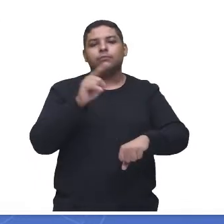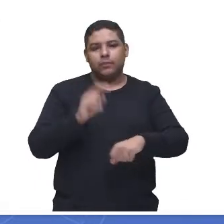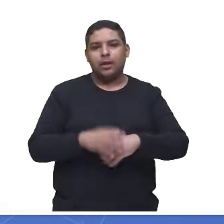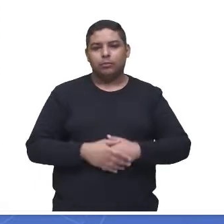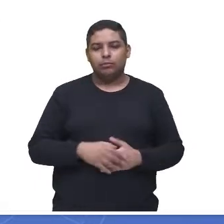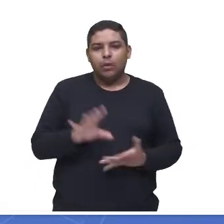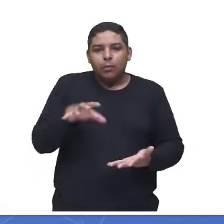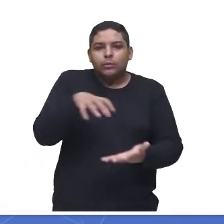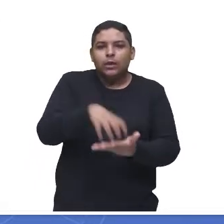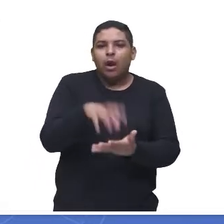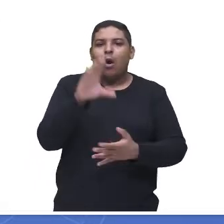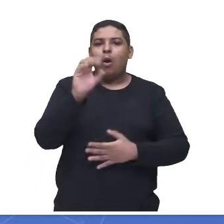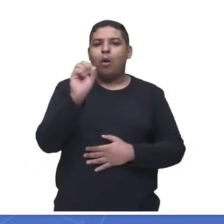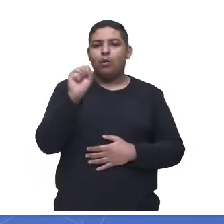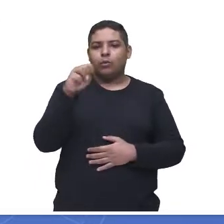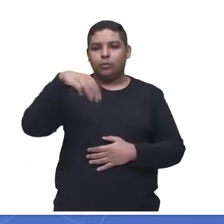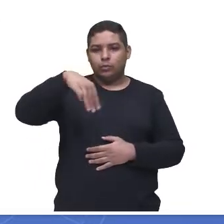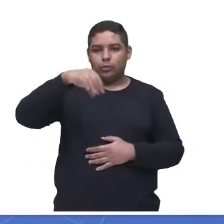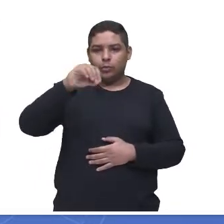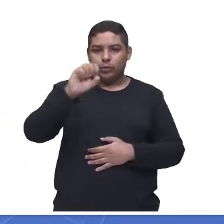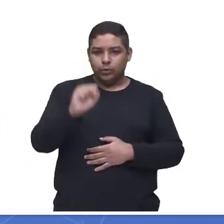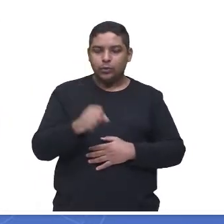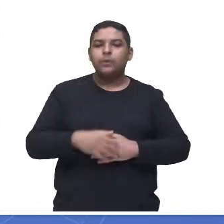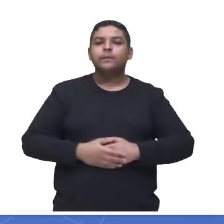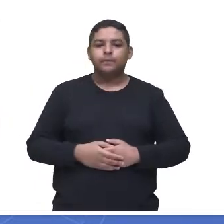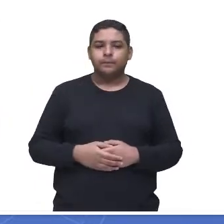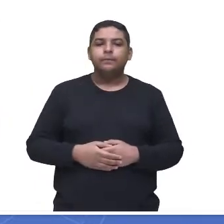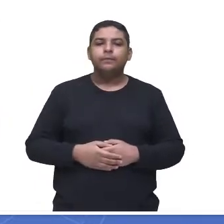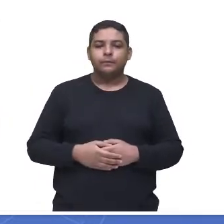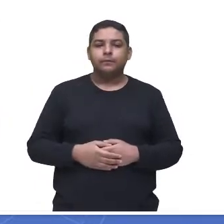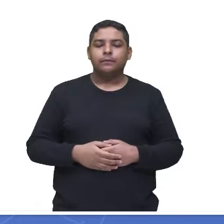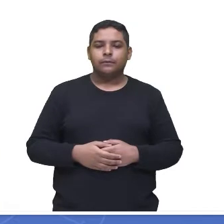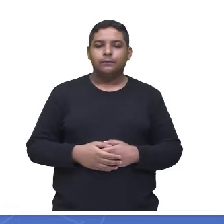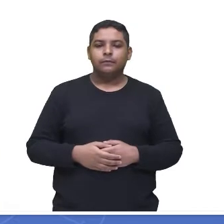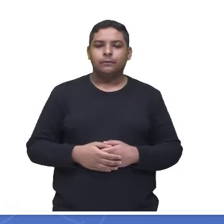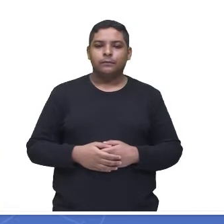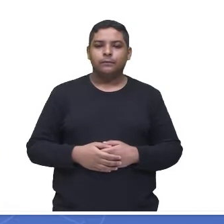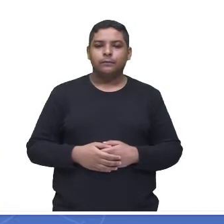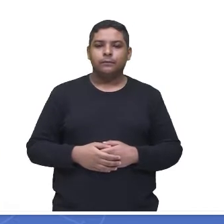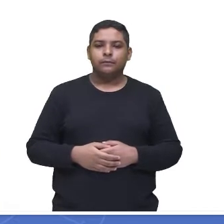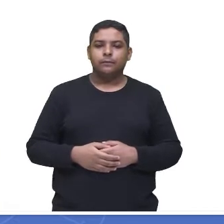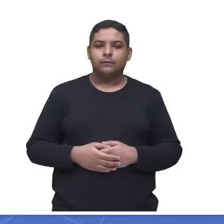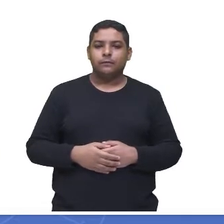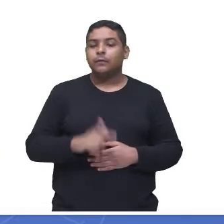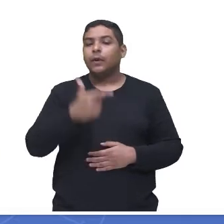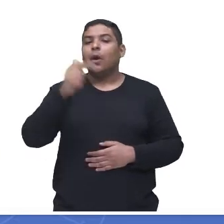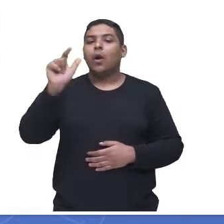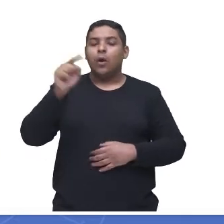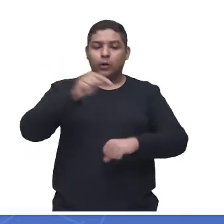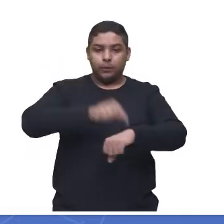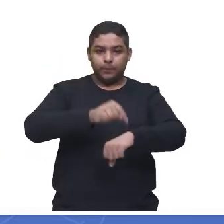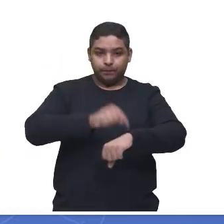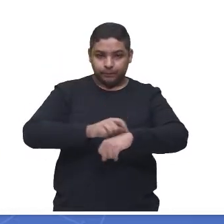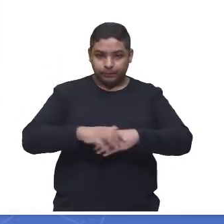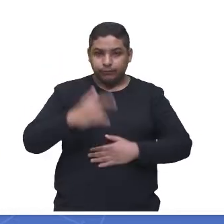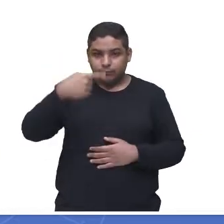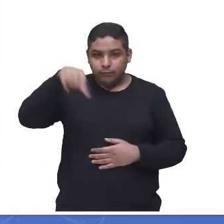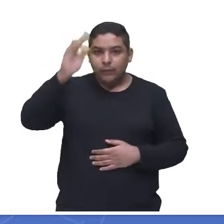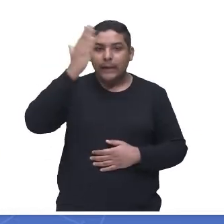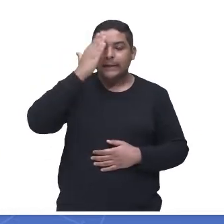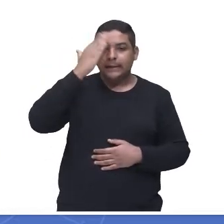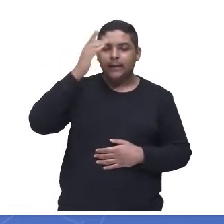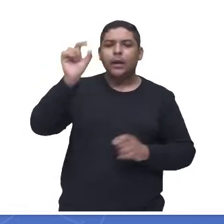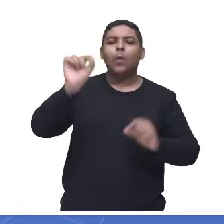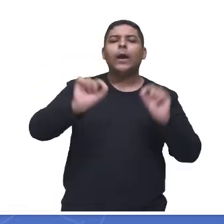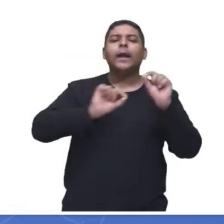o cosmos, né? Cosmos está no centro aqui. O outro momento, para a gente entender o período